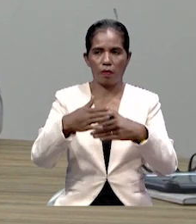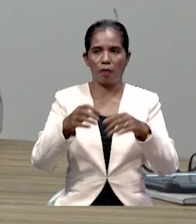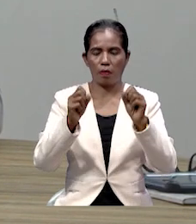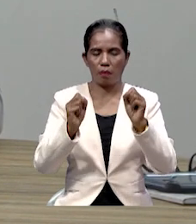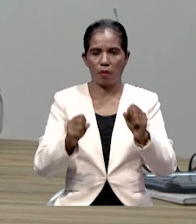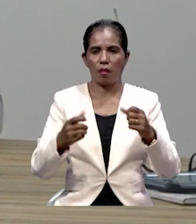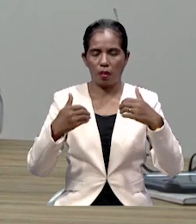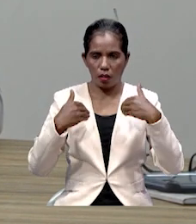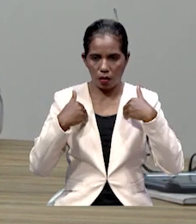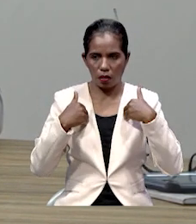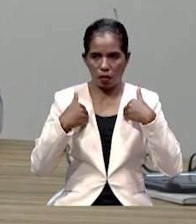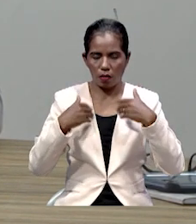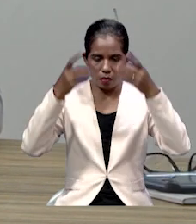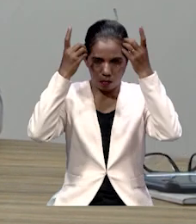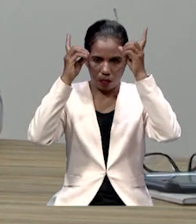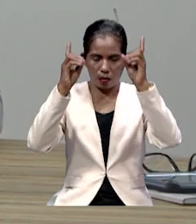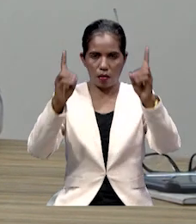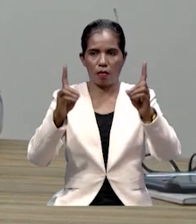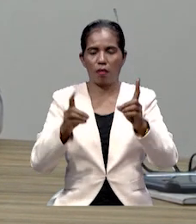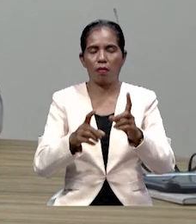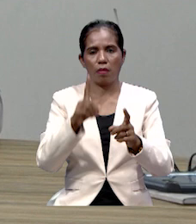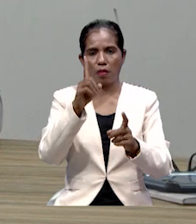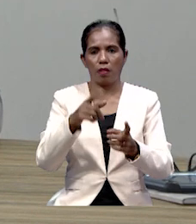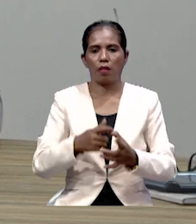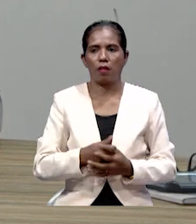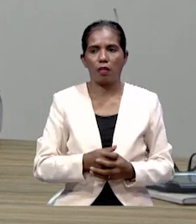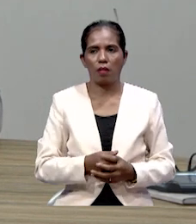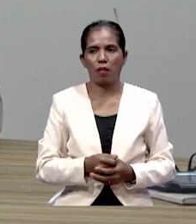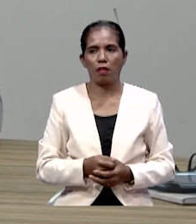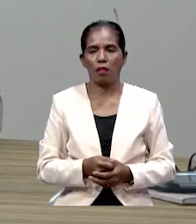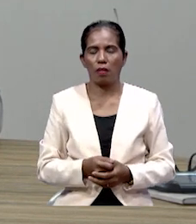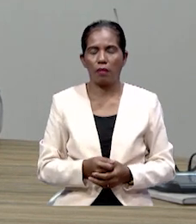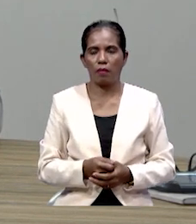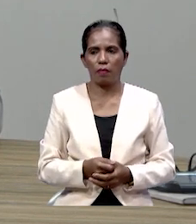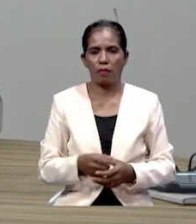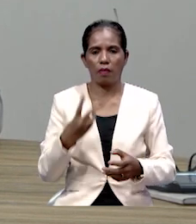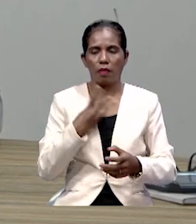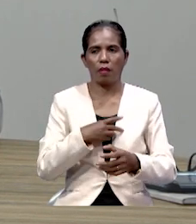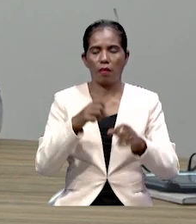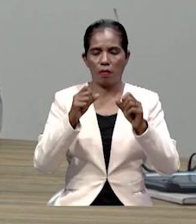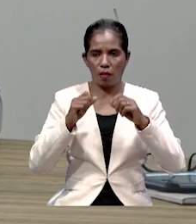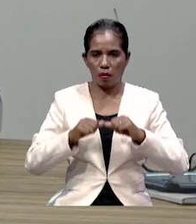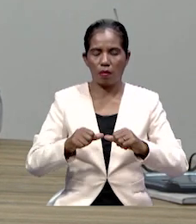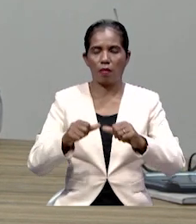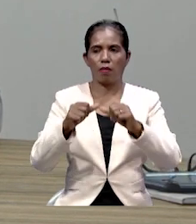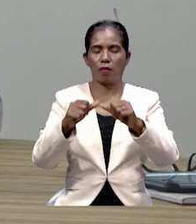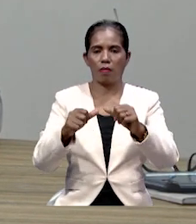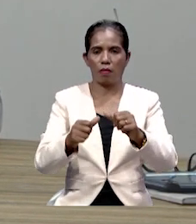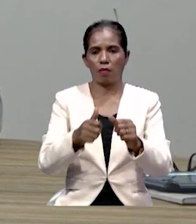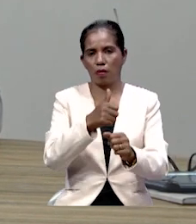na decision ida nune ami bele continua ho pasu sira